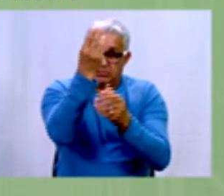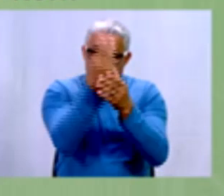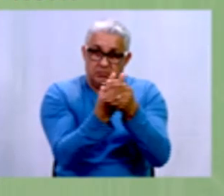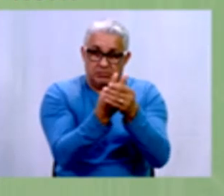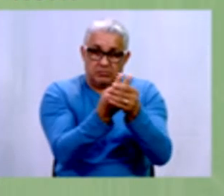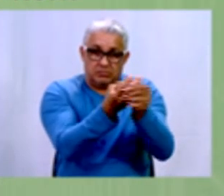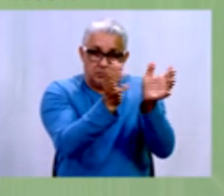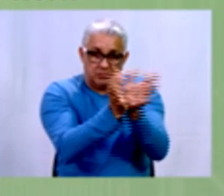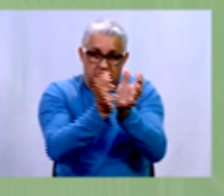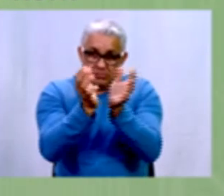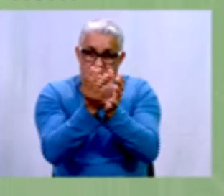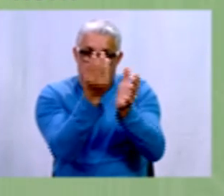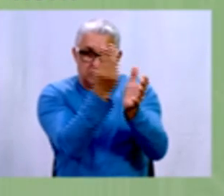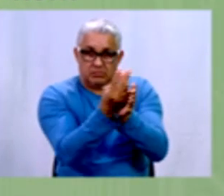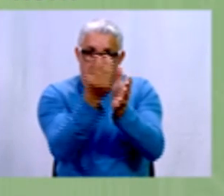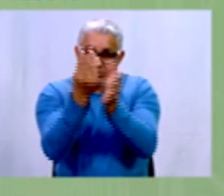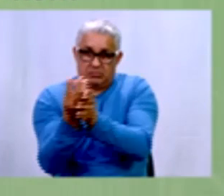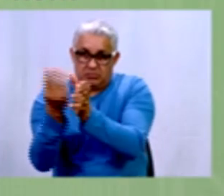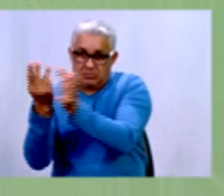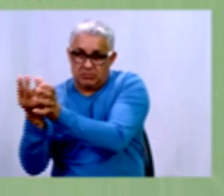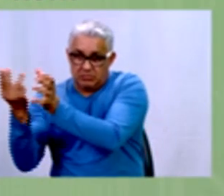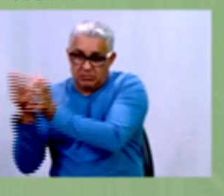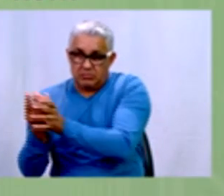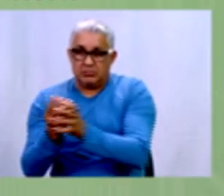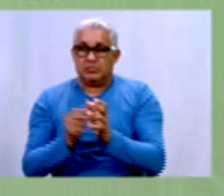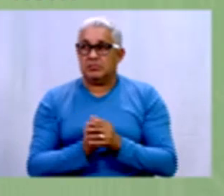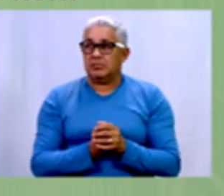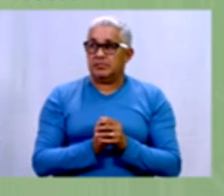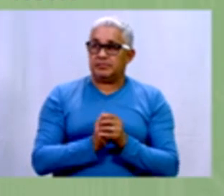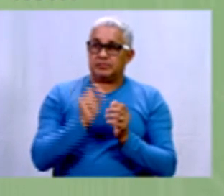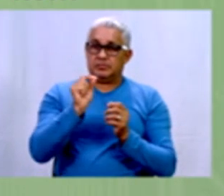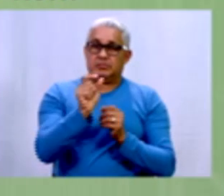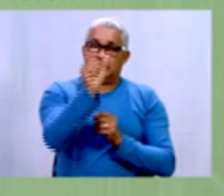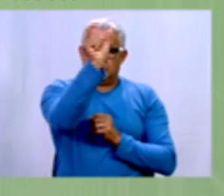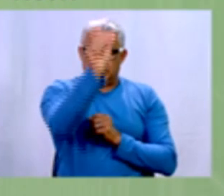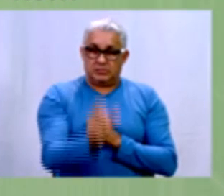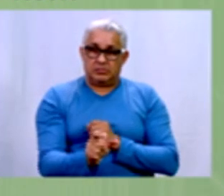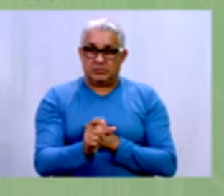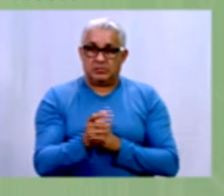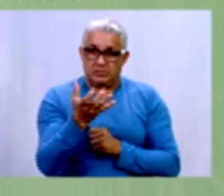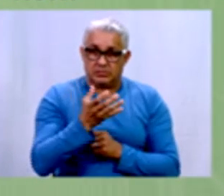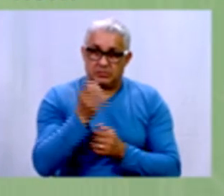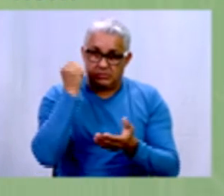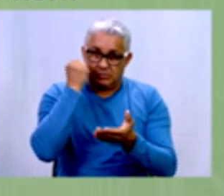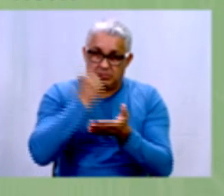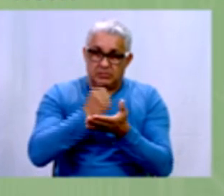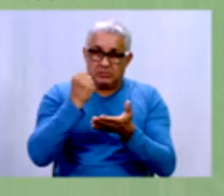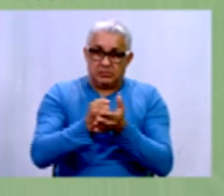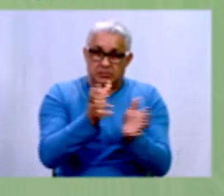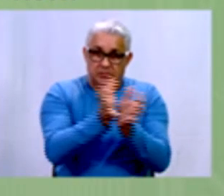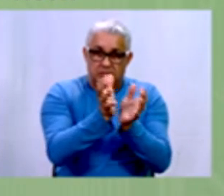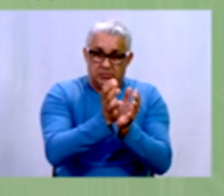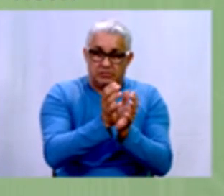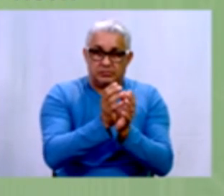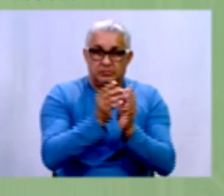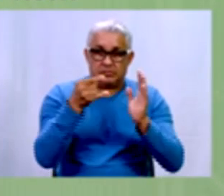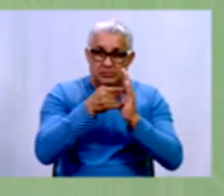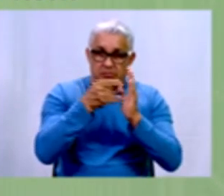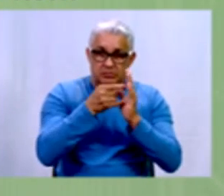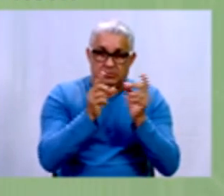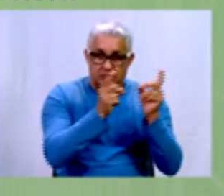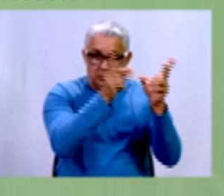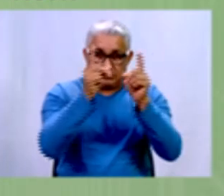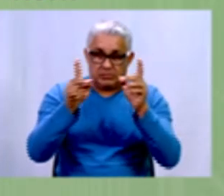Então, a pedido aqui da nossa atividade é: um cliente deseja contratar o grupo para desenvolver um sistema de vendas para a